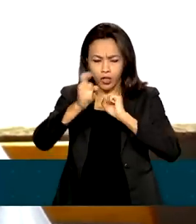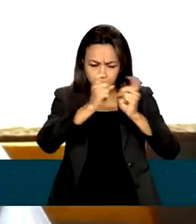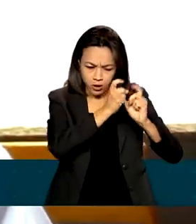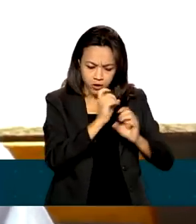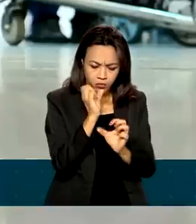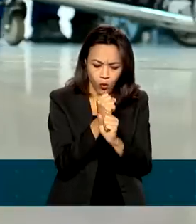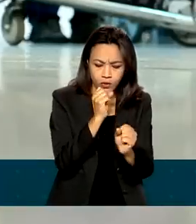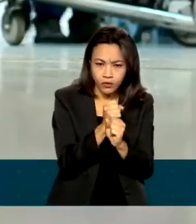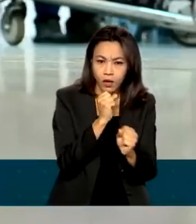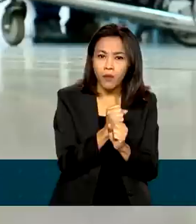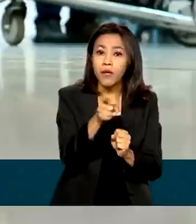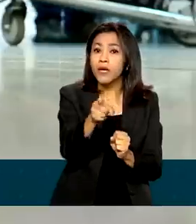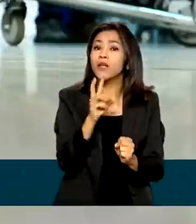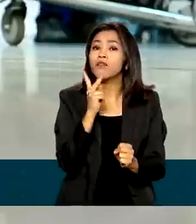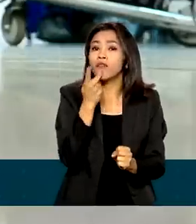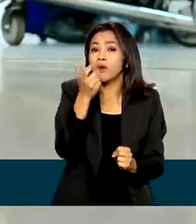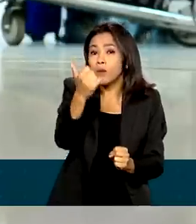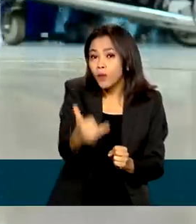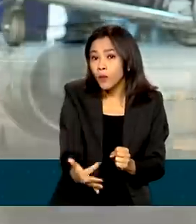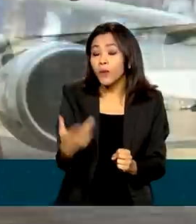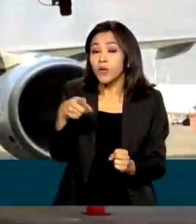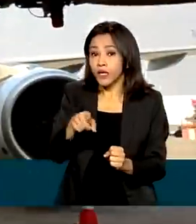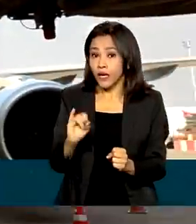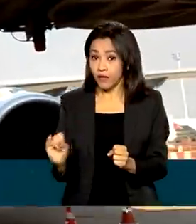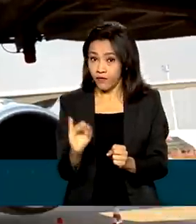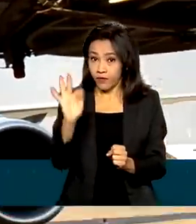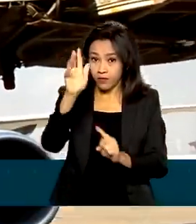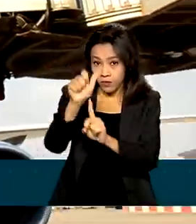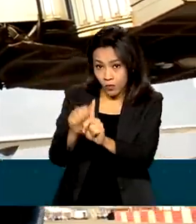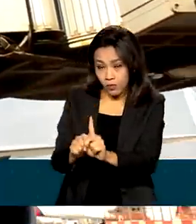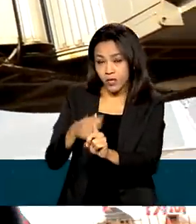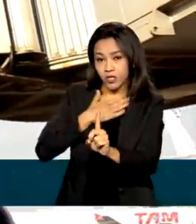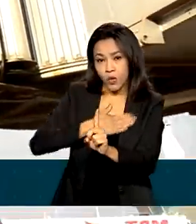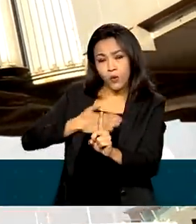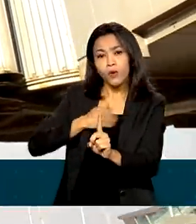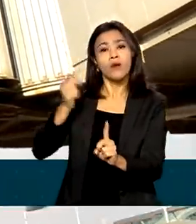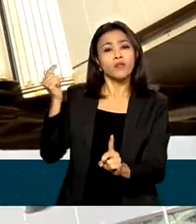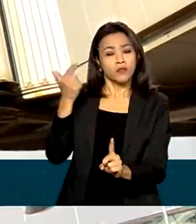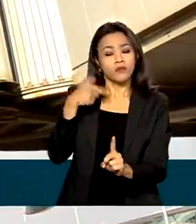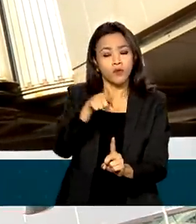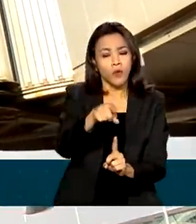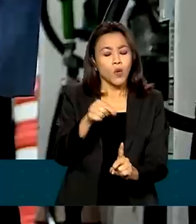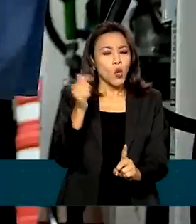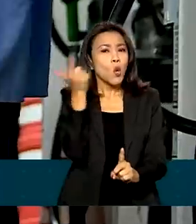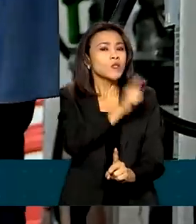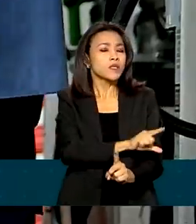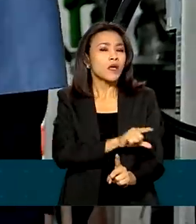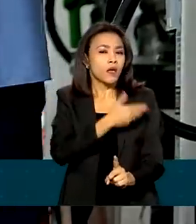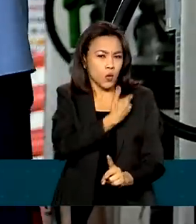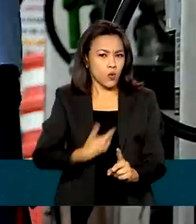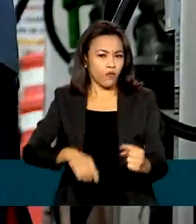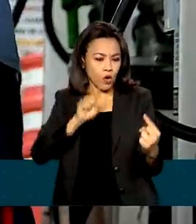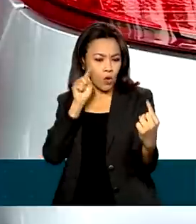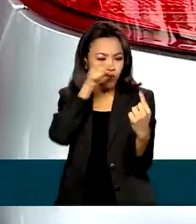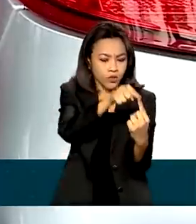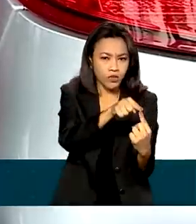e financeira, o resultado da inflação em agosto ajuda o governo a alcançar a meta estabelecida para o ano,